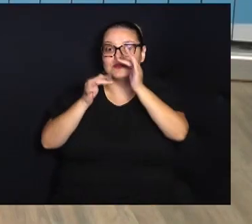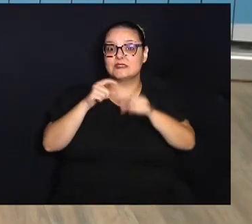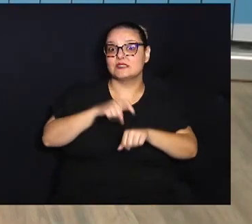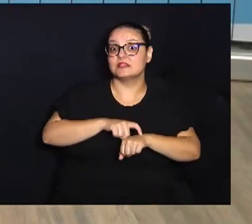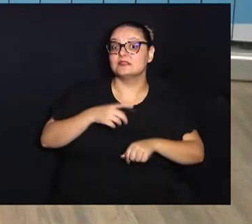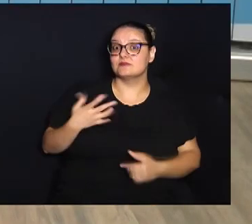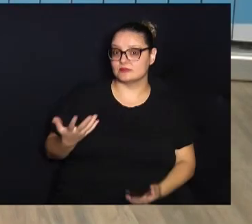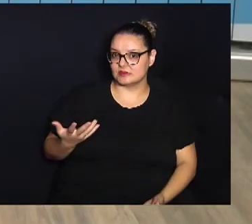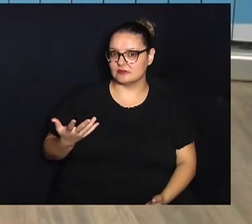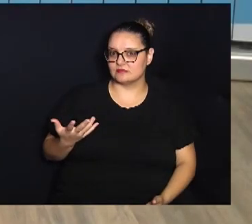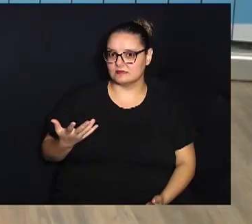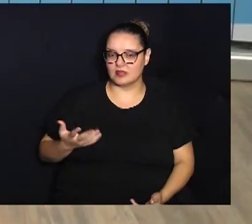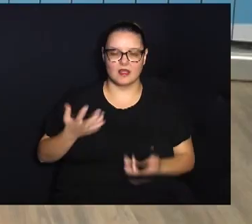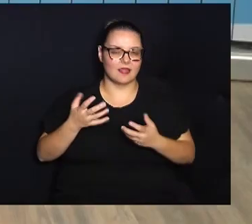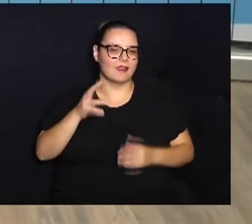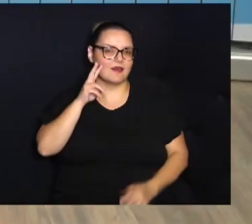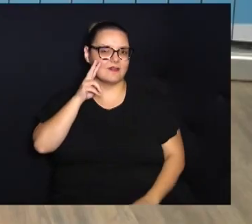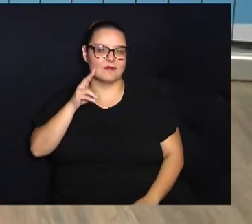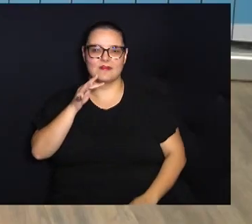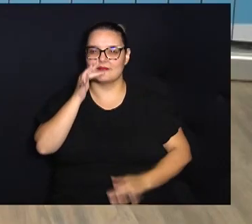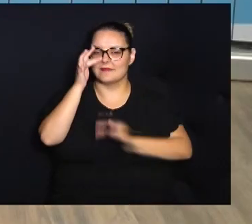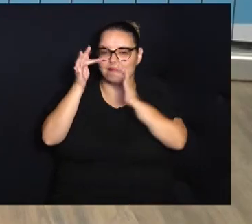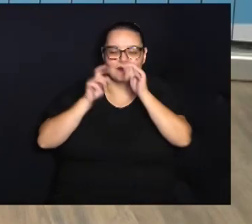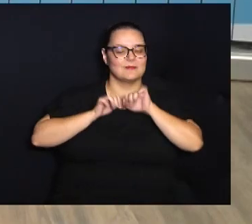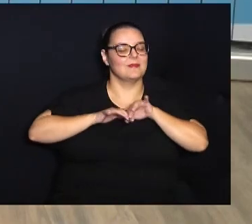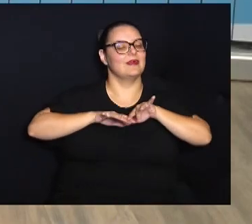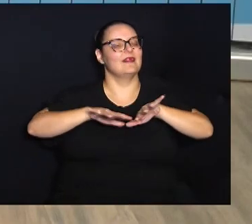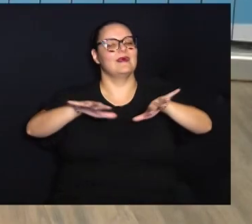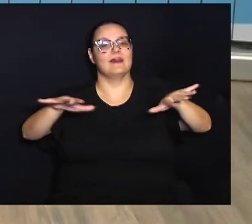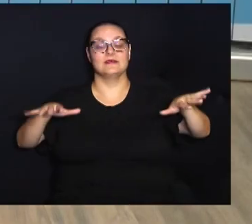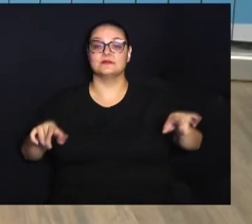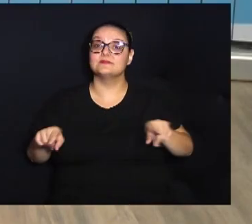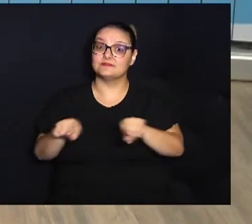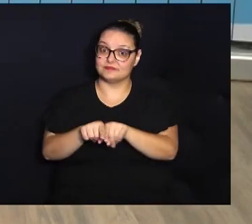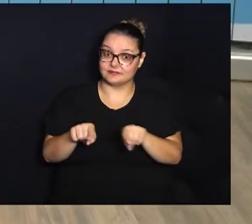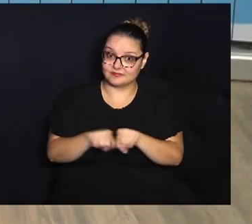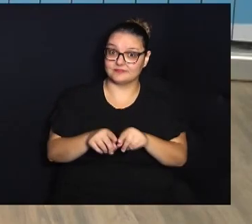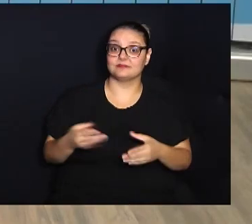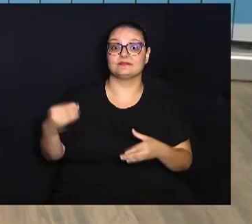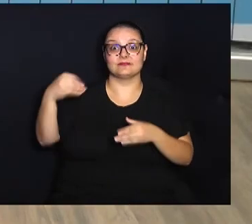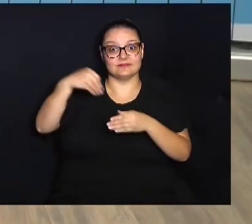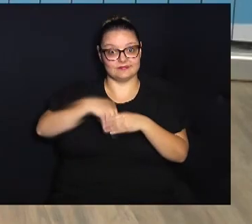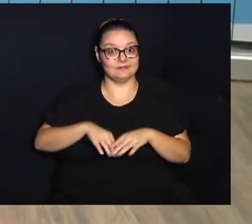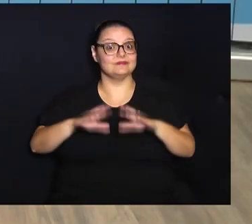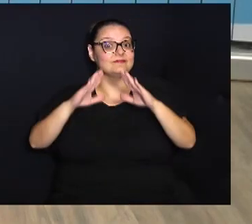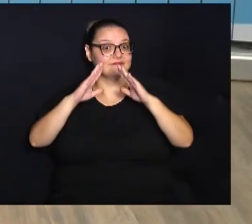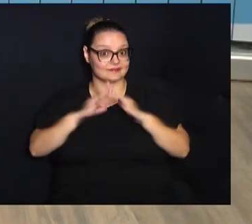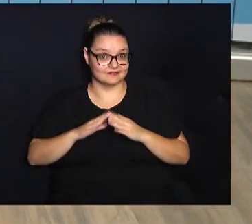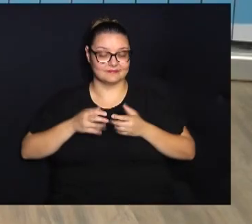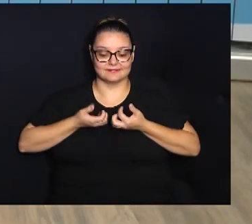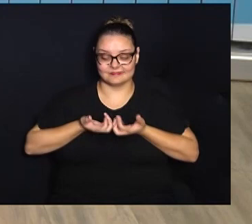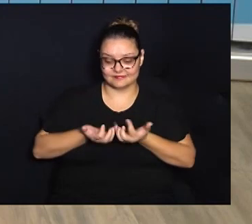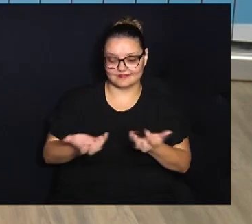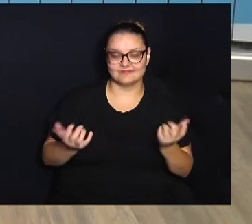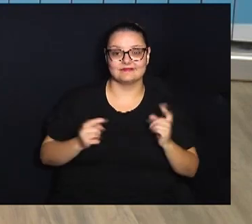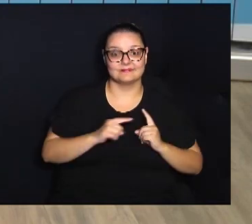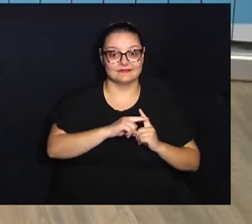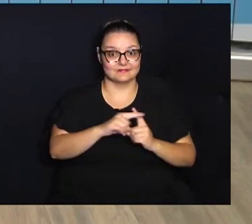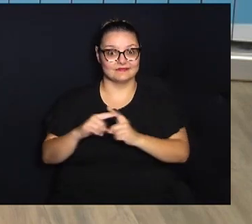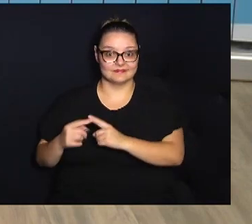período, né? A gente quer ver flores por toda a parte, inclusive dentro de casa, nos jardins. E por